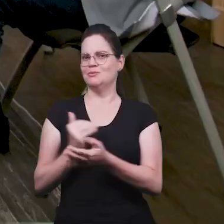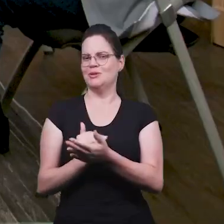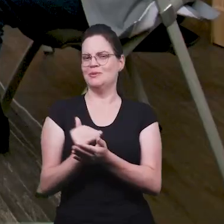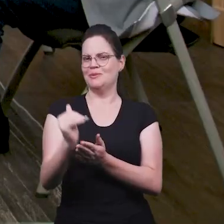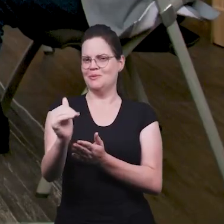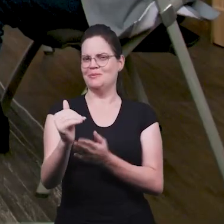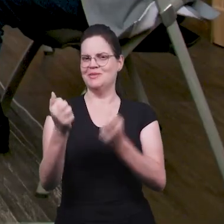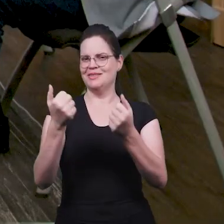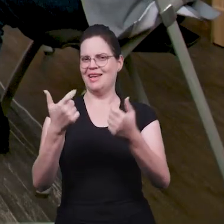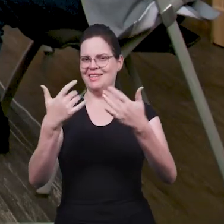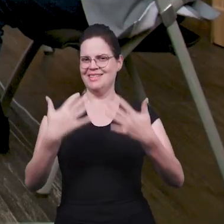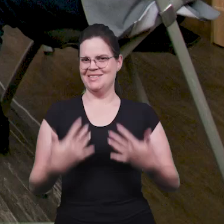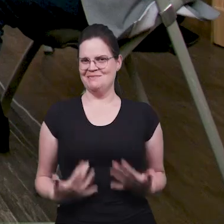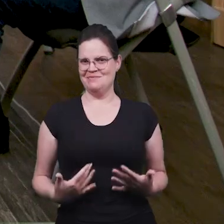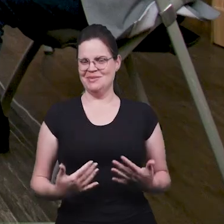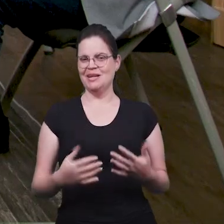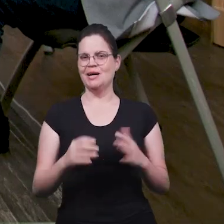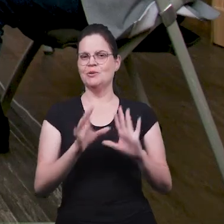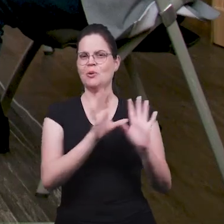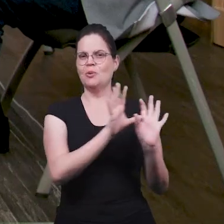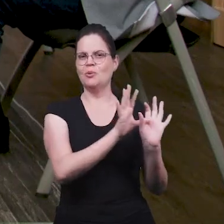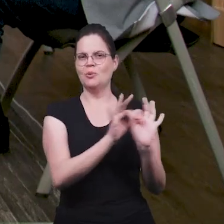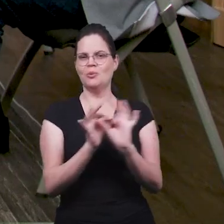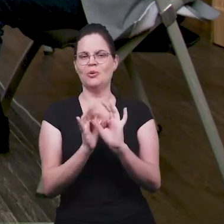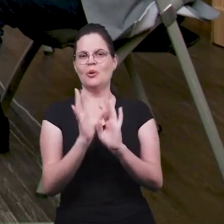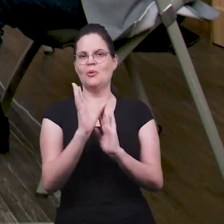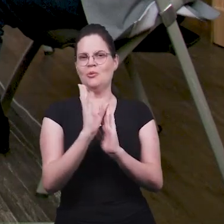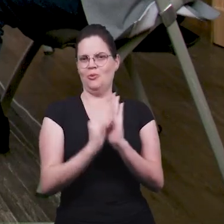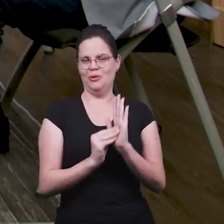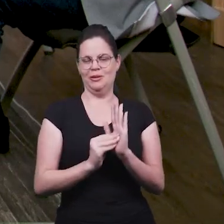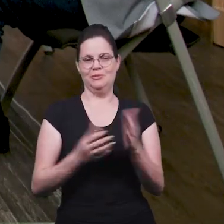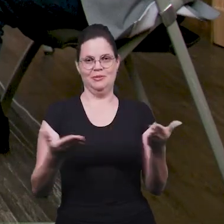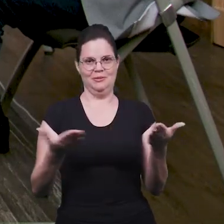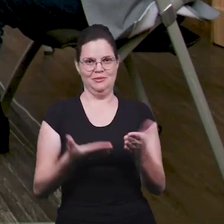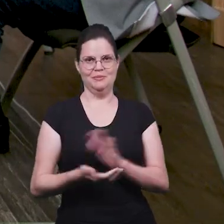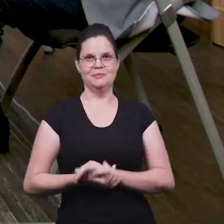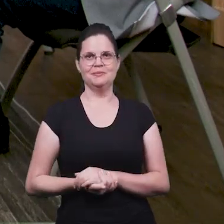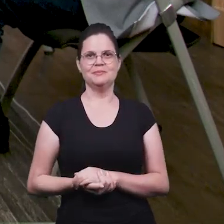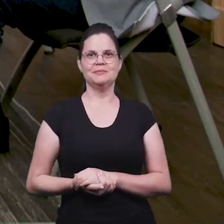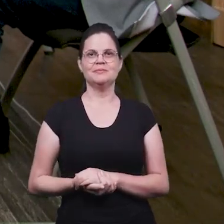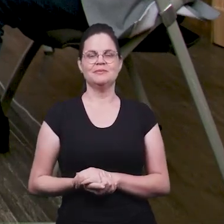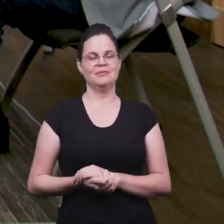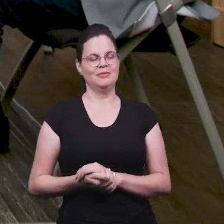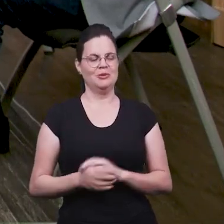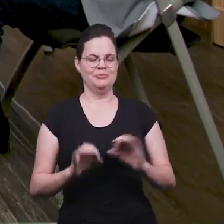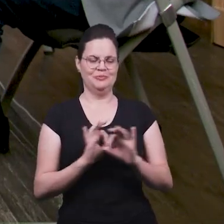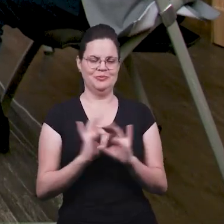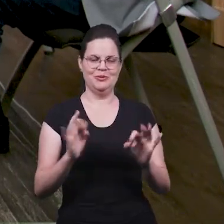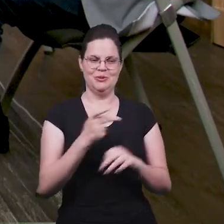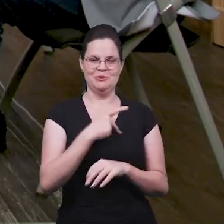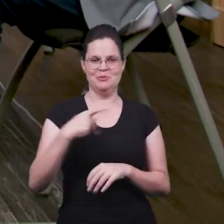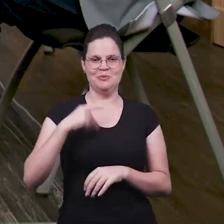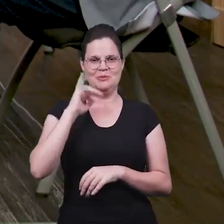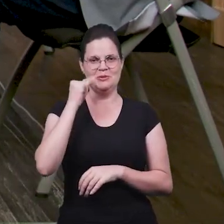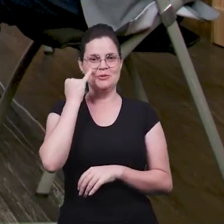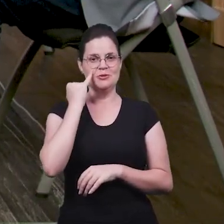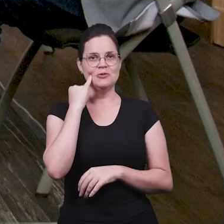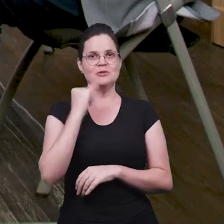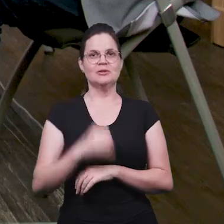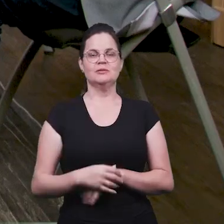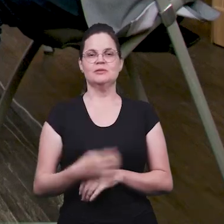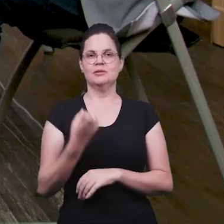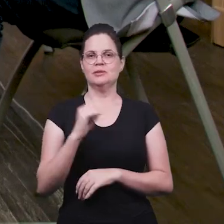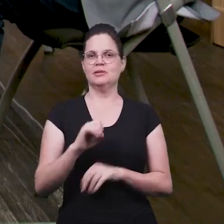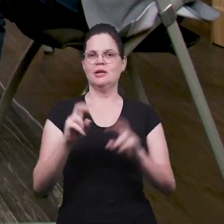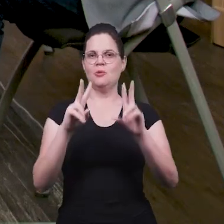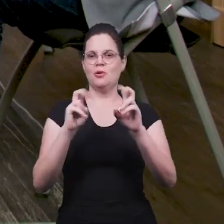Souza que faça uma abordagem introdutória, contextualizando isso que nós vamos trazer hoje aqui. Muito bem, pastor Josias, é que